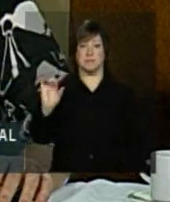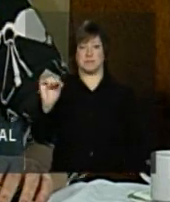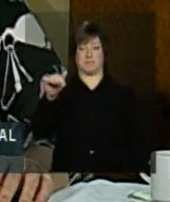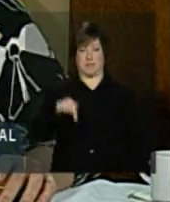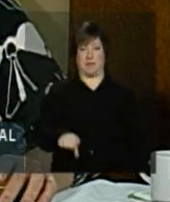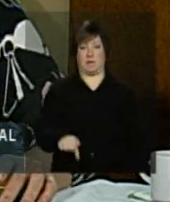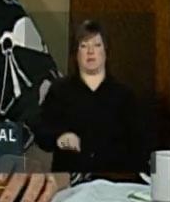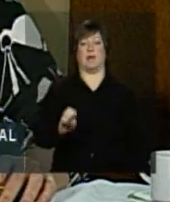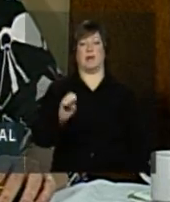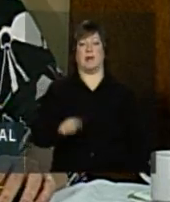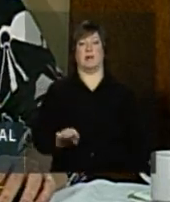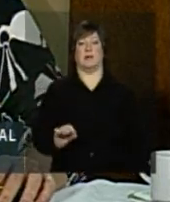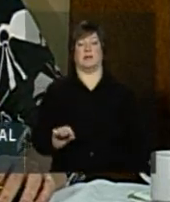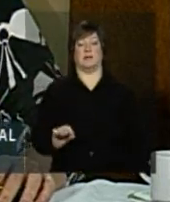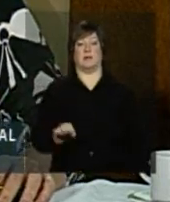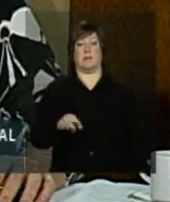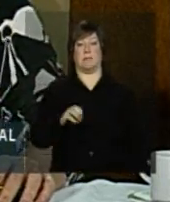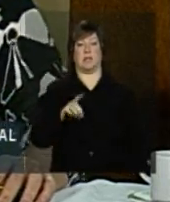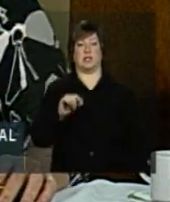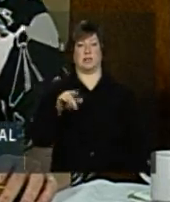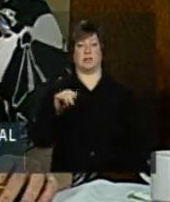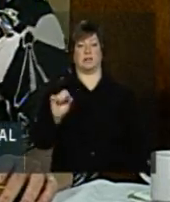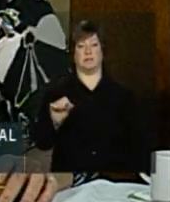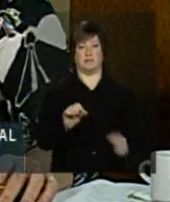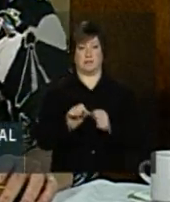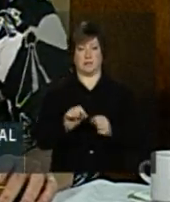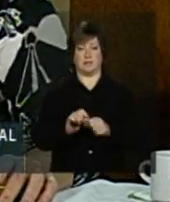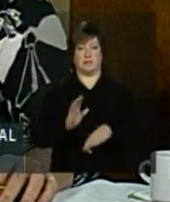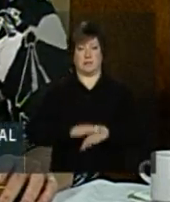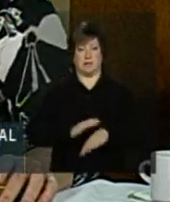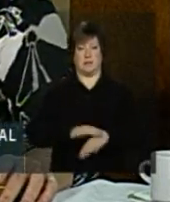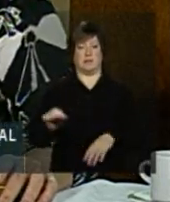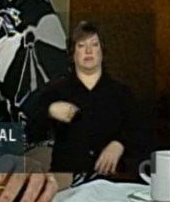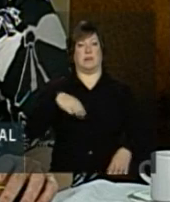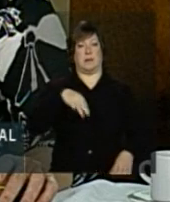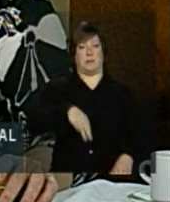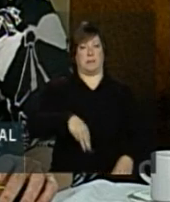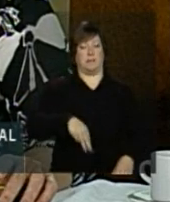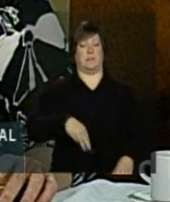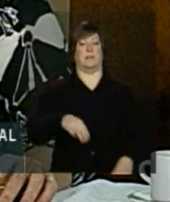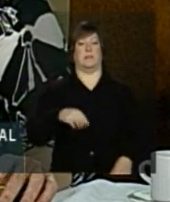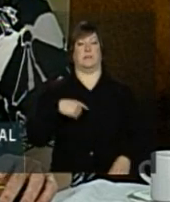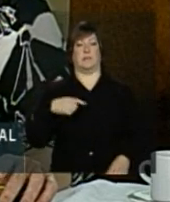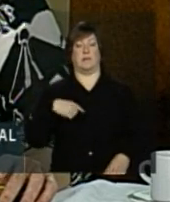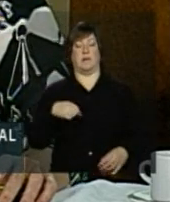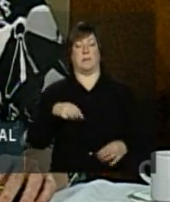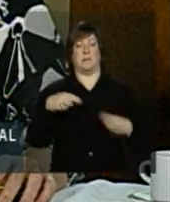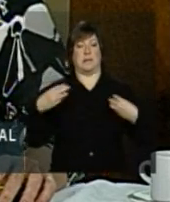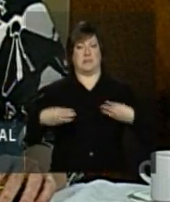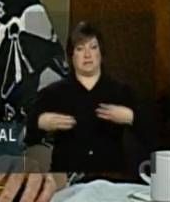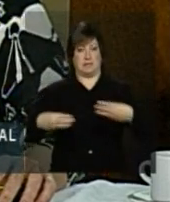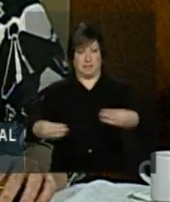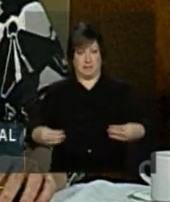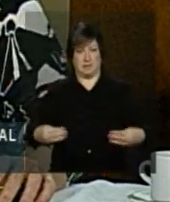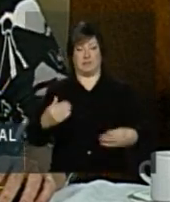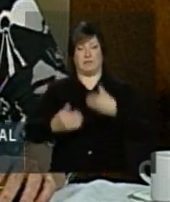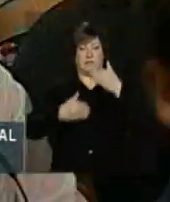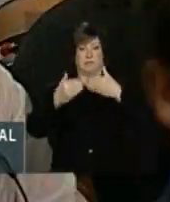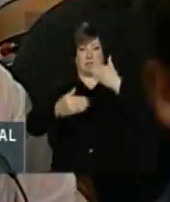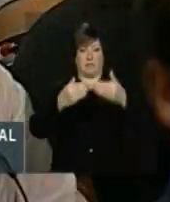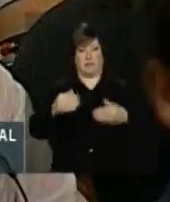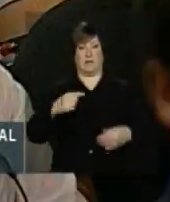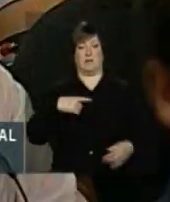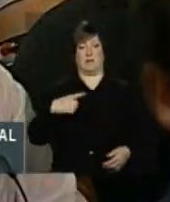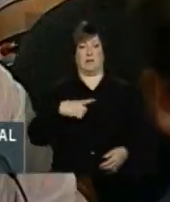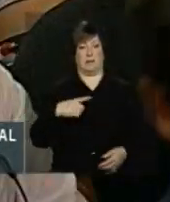eh tomadas pelo Ministério Desenvolvimento Agrário em conjunto com vários outros atores Conab nós mesmos do